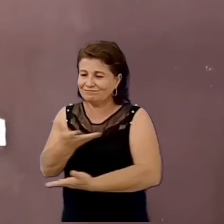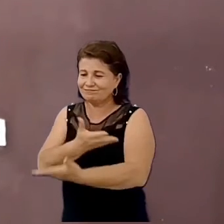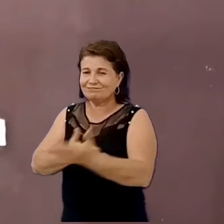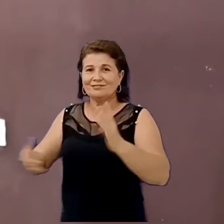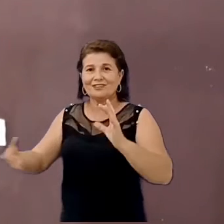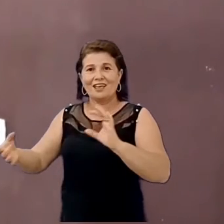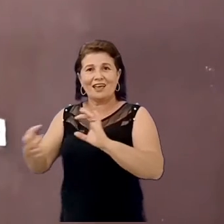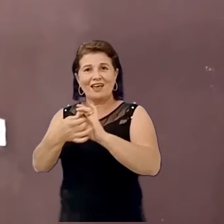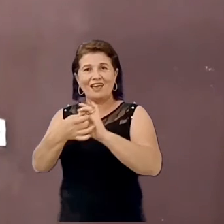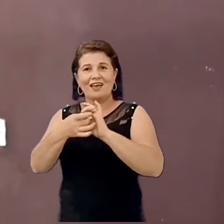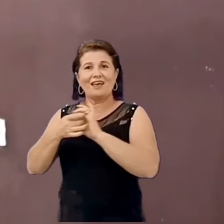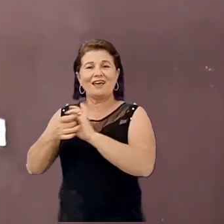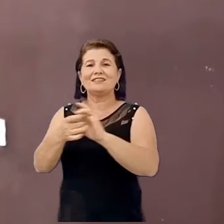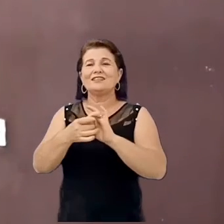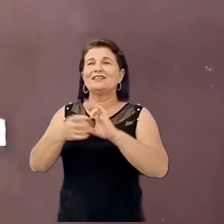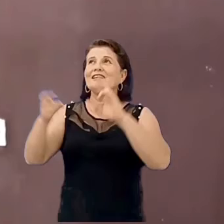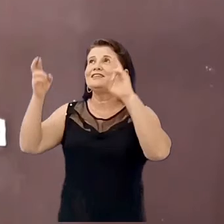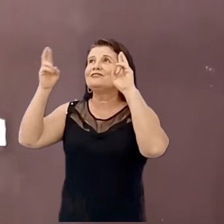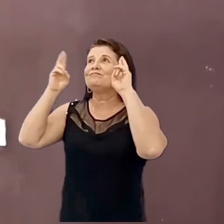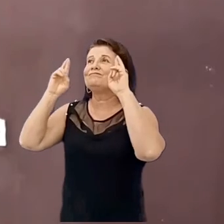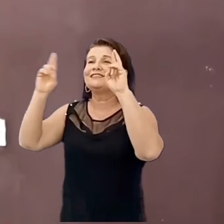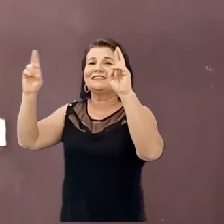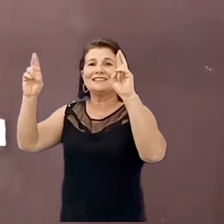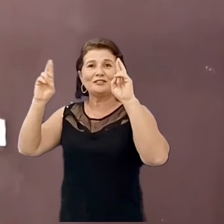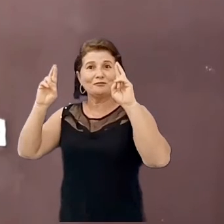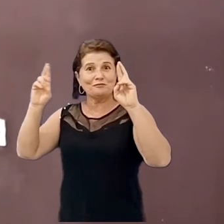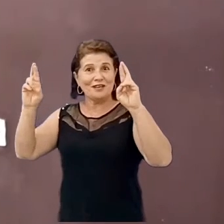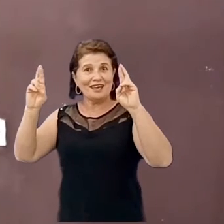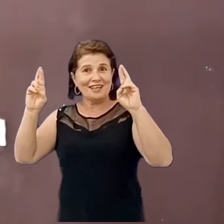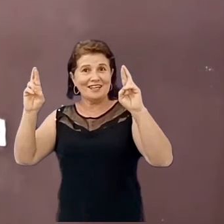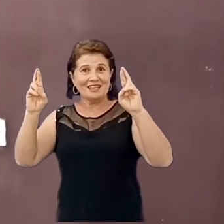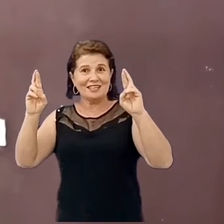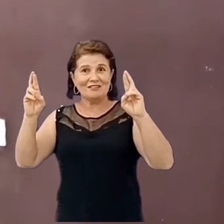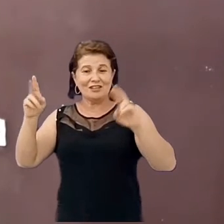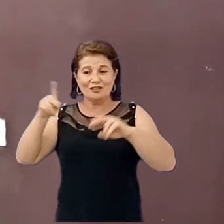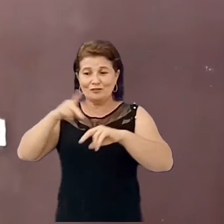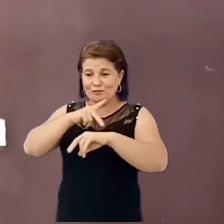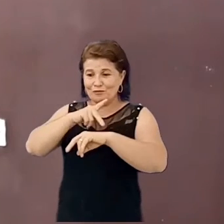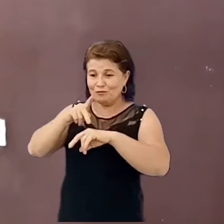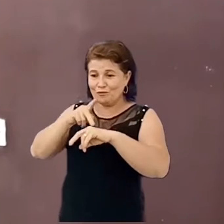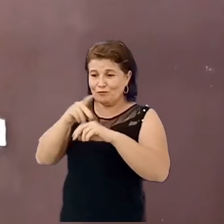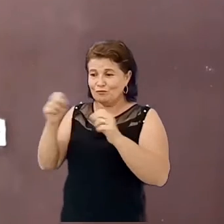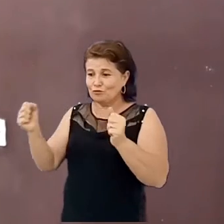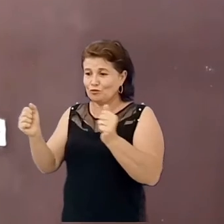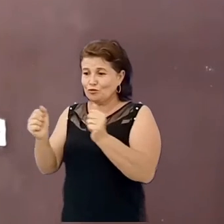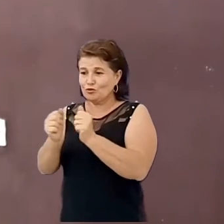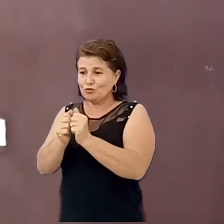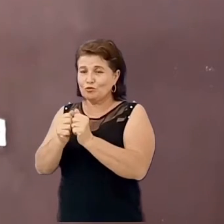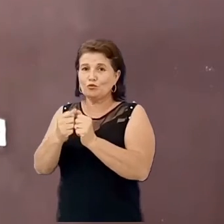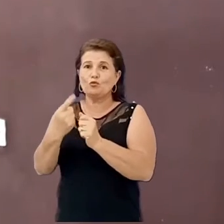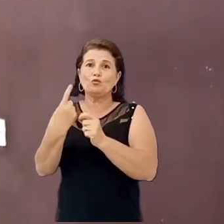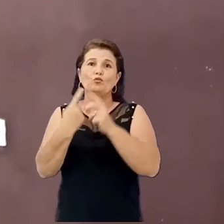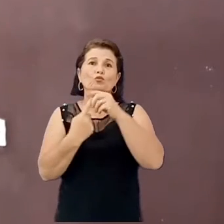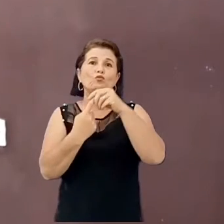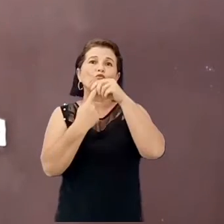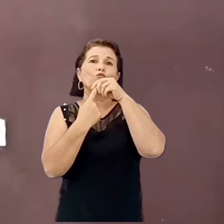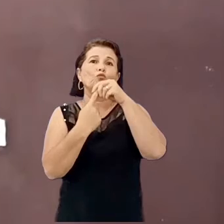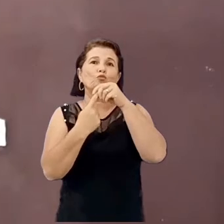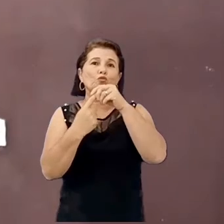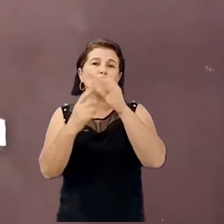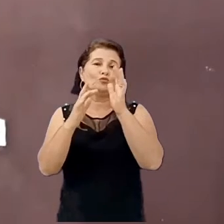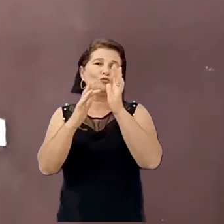trazendo esperança para eles, através de um povo que coloca a sua fé num único Senhor, o Senhor Jesus